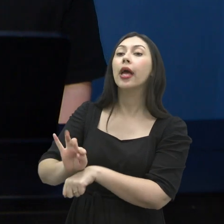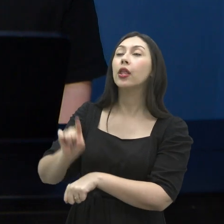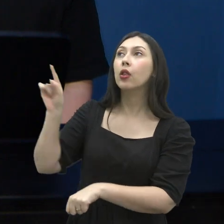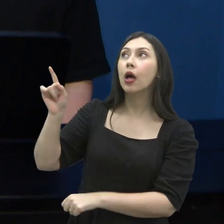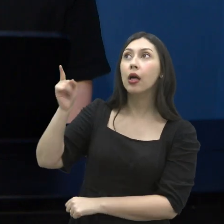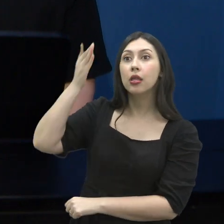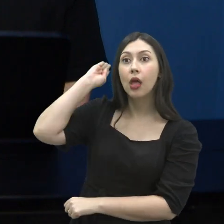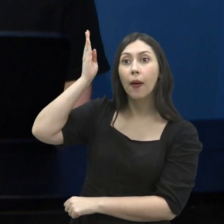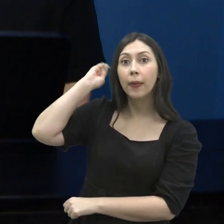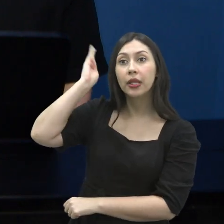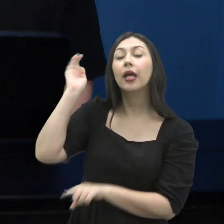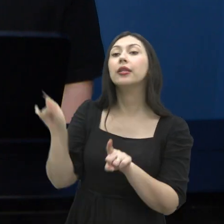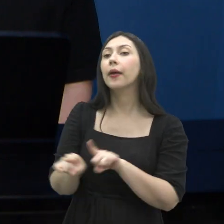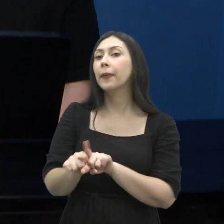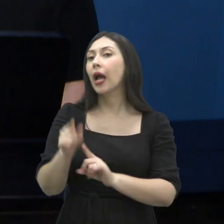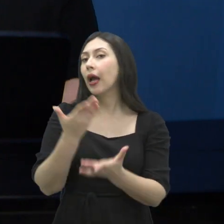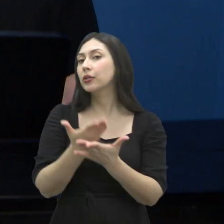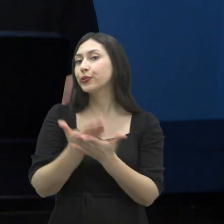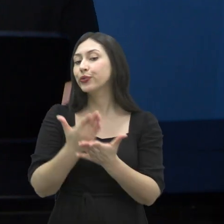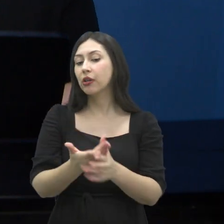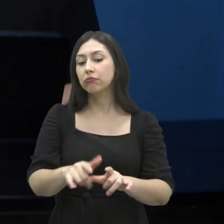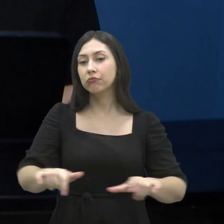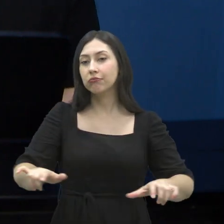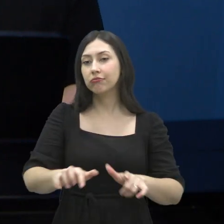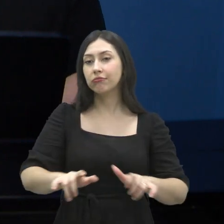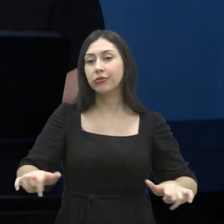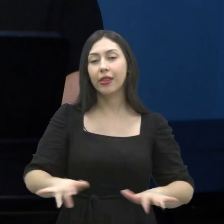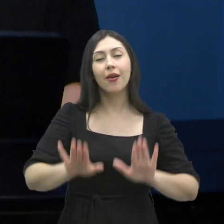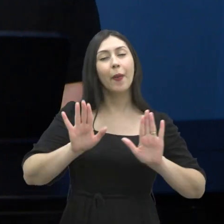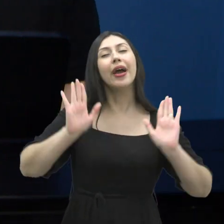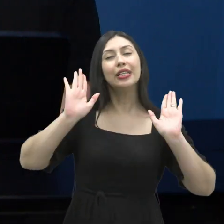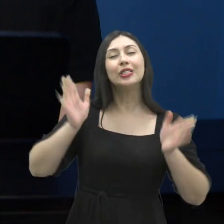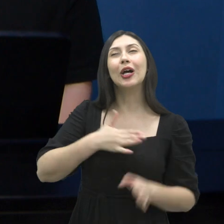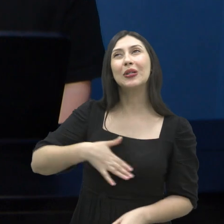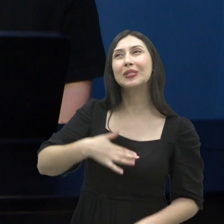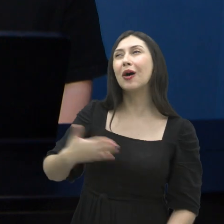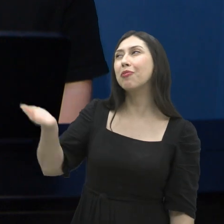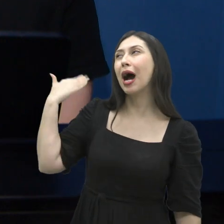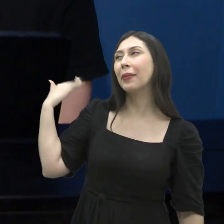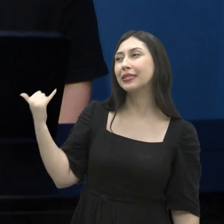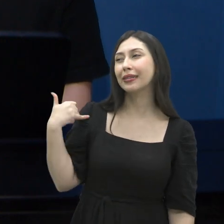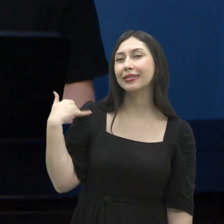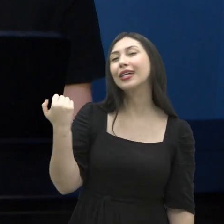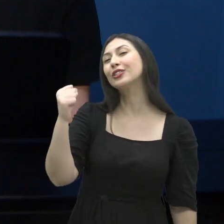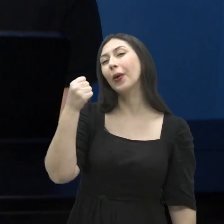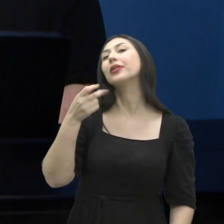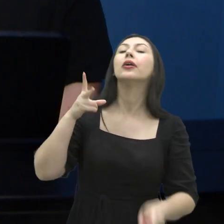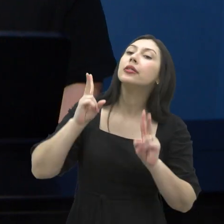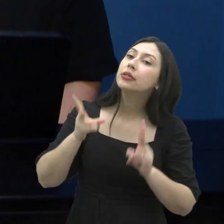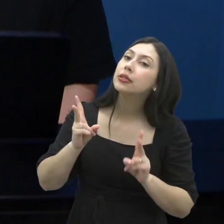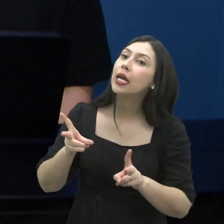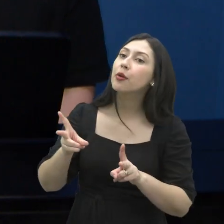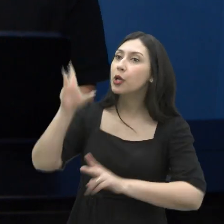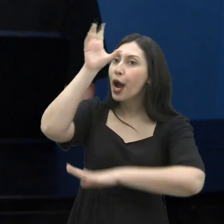Taubaté e lá eu também estudei um pouco de piano. Mas na verdade eu já tinha me apaixonado por esse instrumento aqui quando eu tinha 8 anos, então desde pequenininho eu